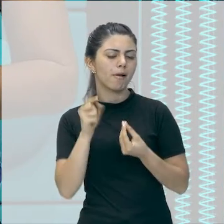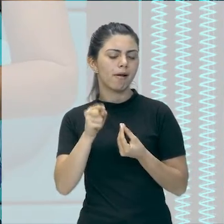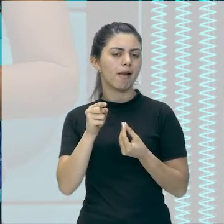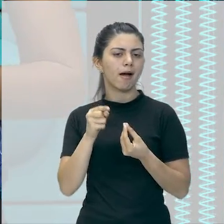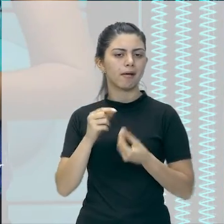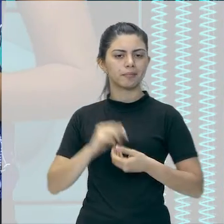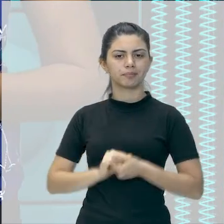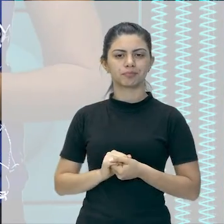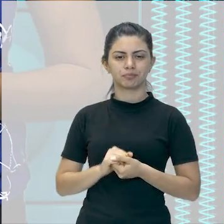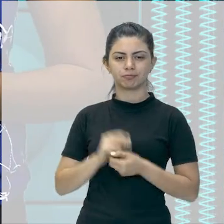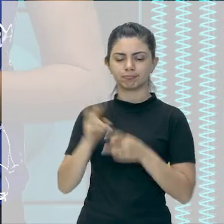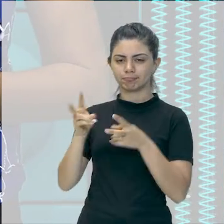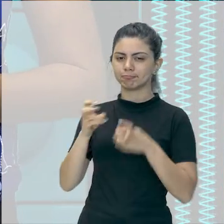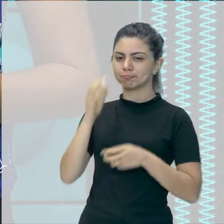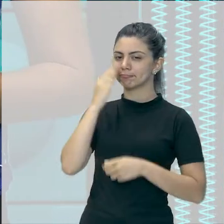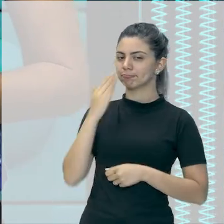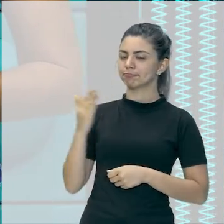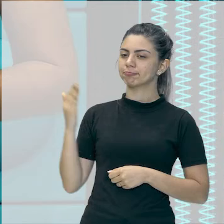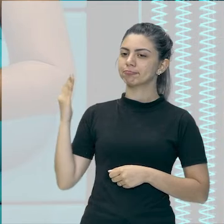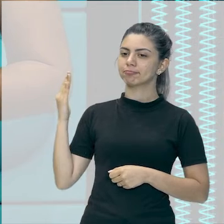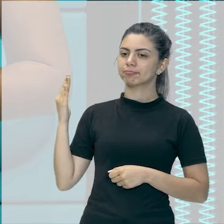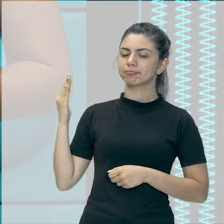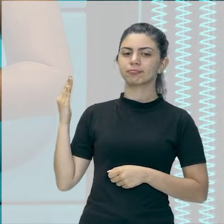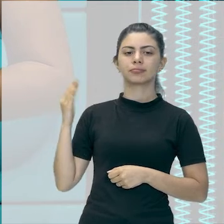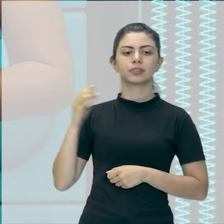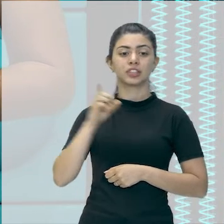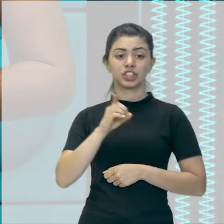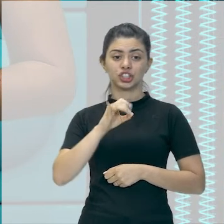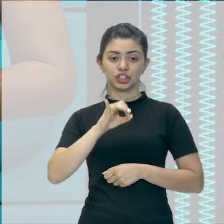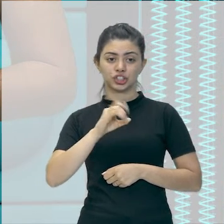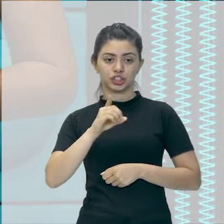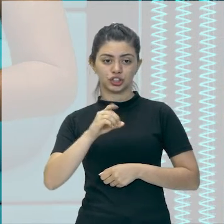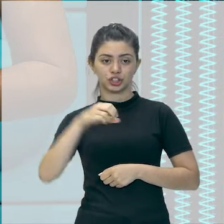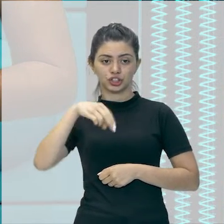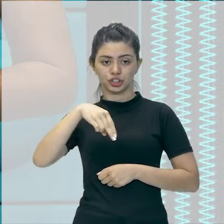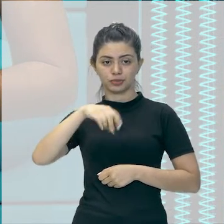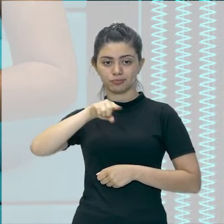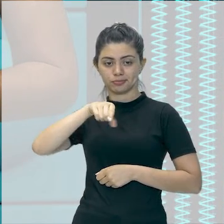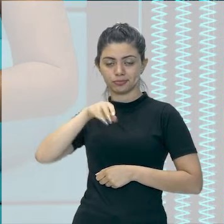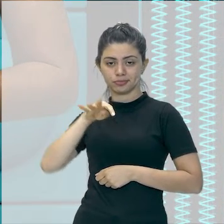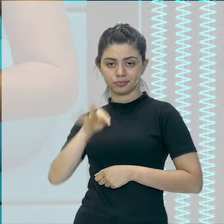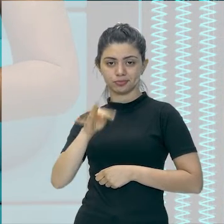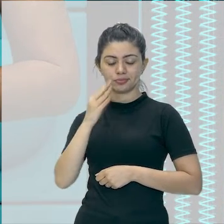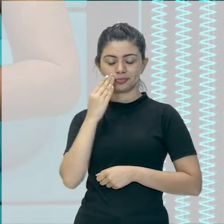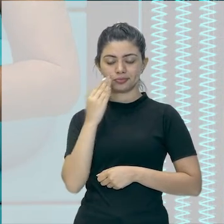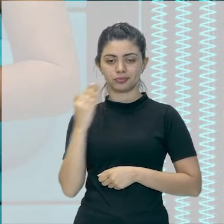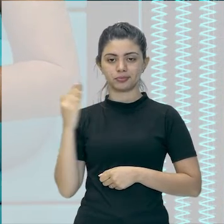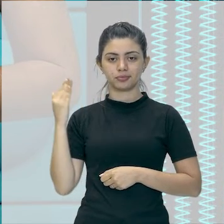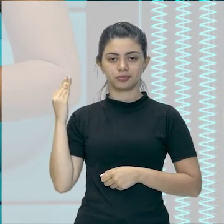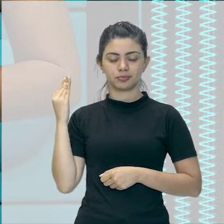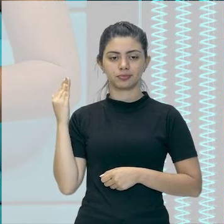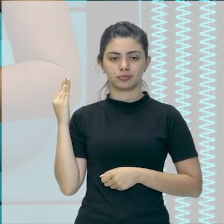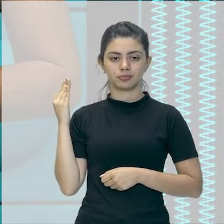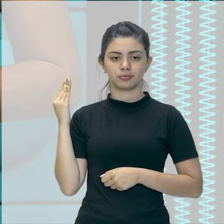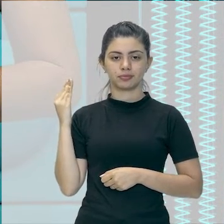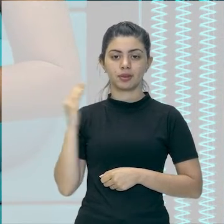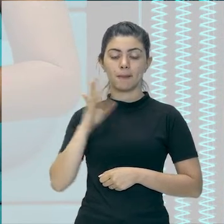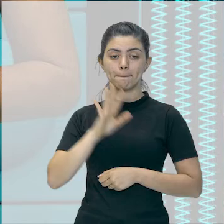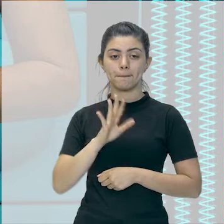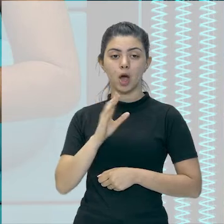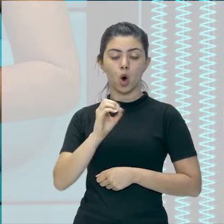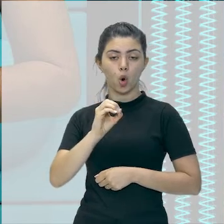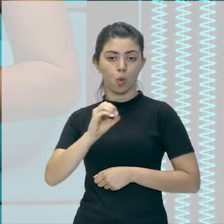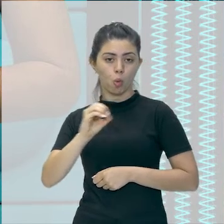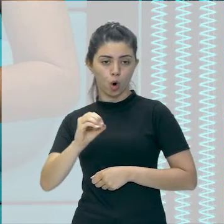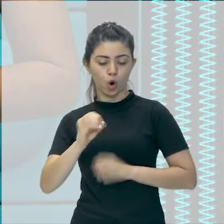final, vocês vão observar aqui, que vai ficar o did, o N do not, mas no lugar do O, a